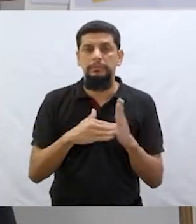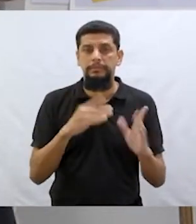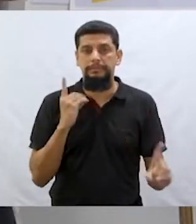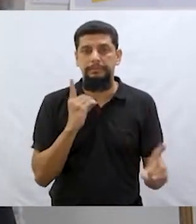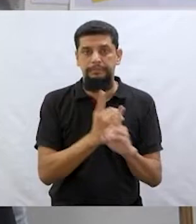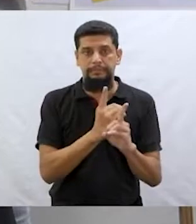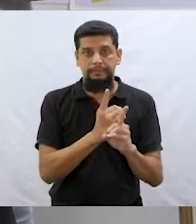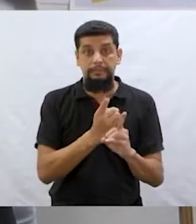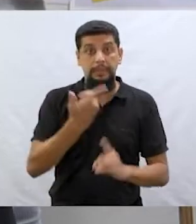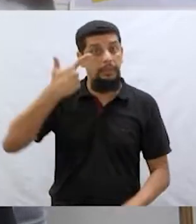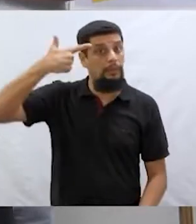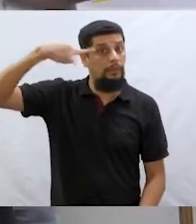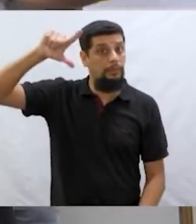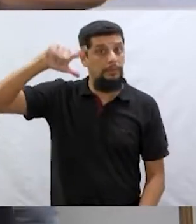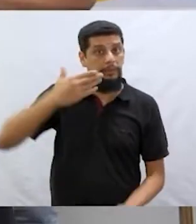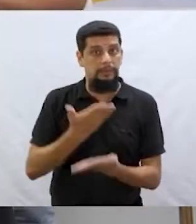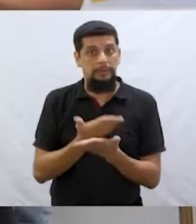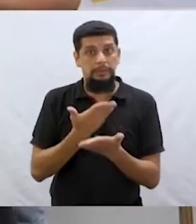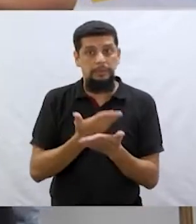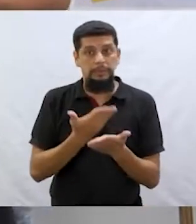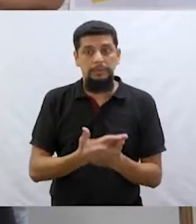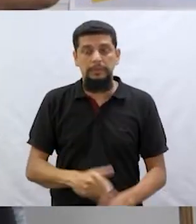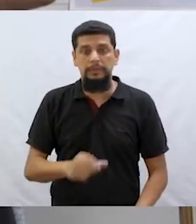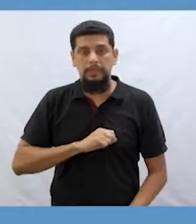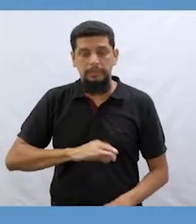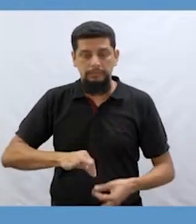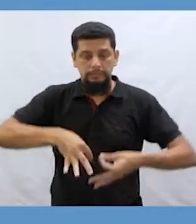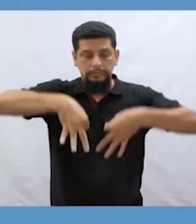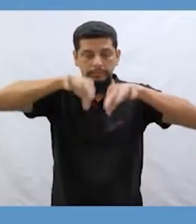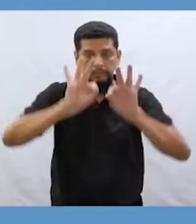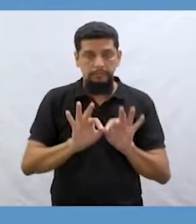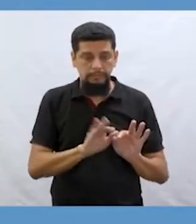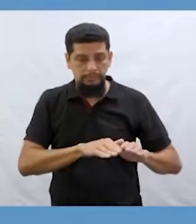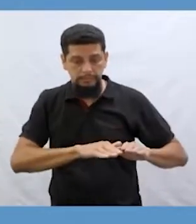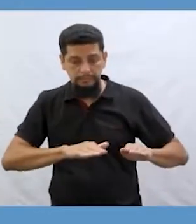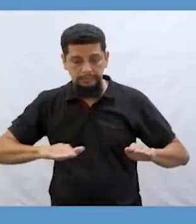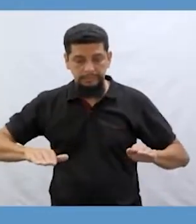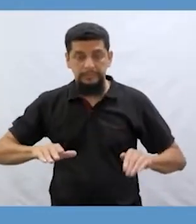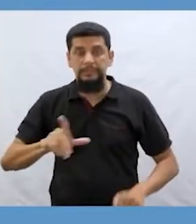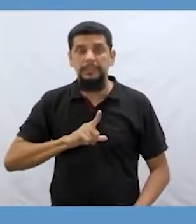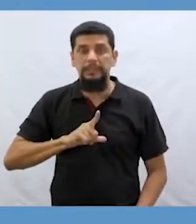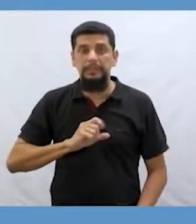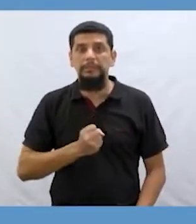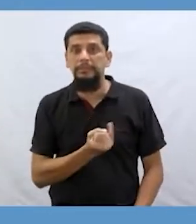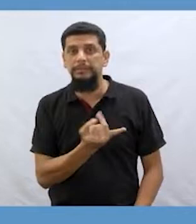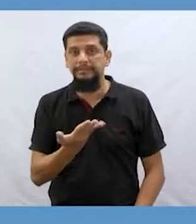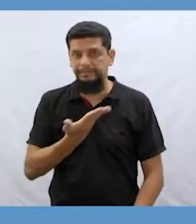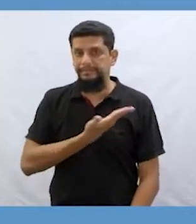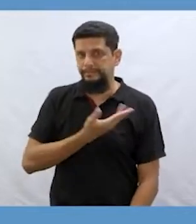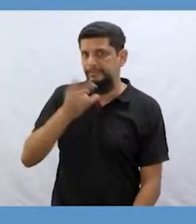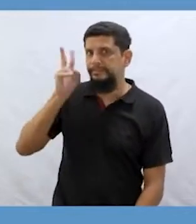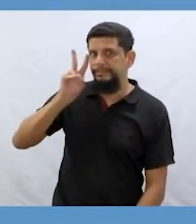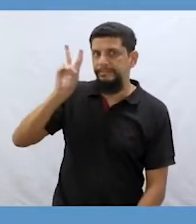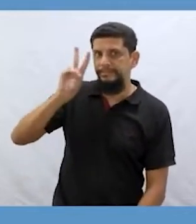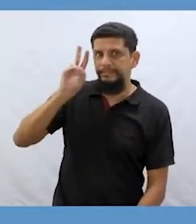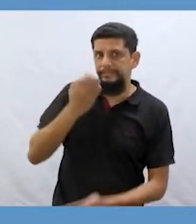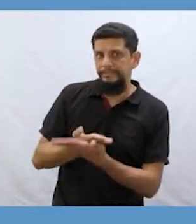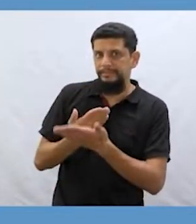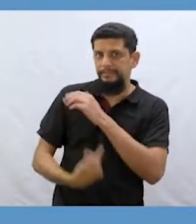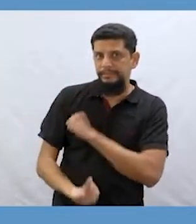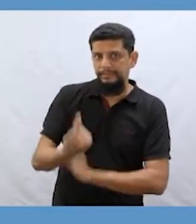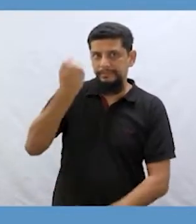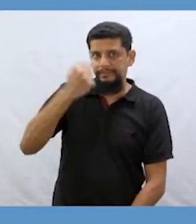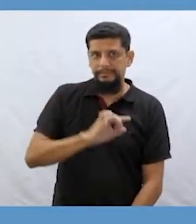encontro. Na outra aula, nós falamos de um piquenique que aconteceu com alguns dos nossos amigos. Lembram